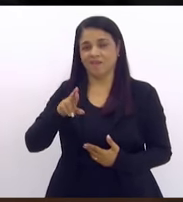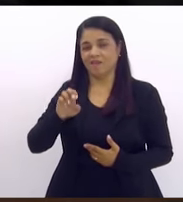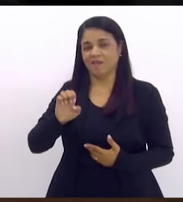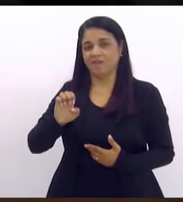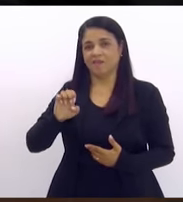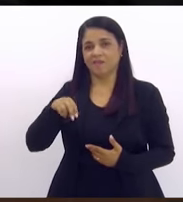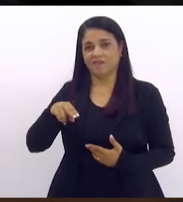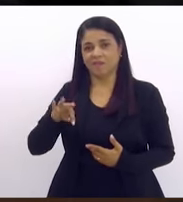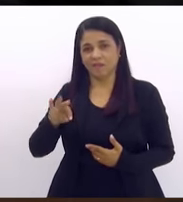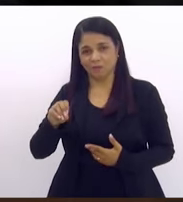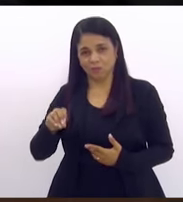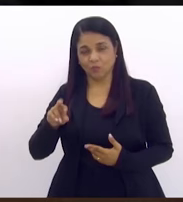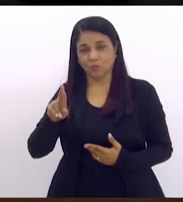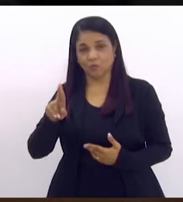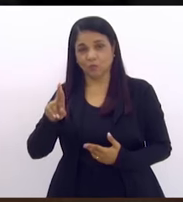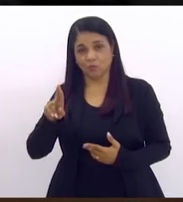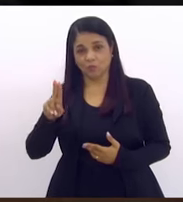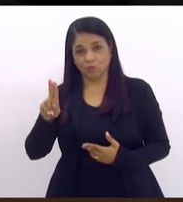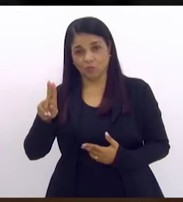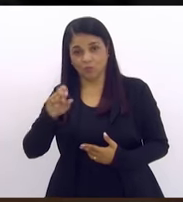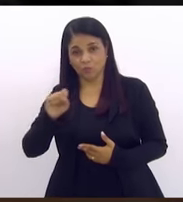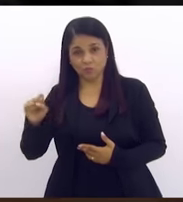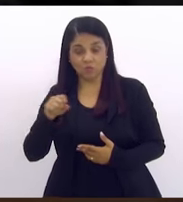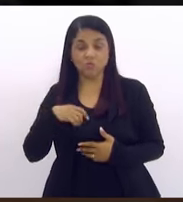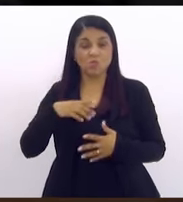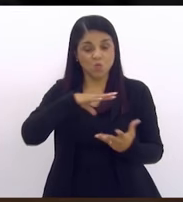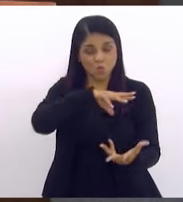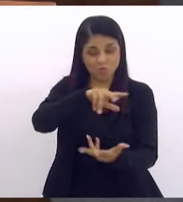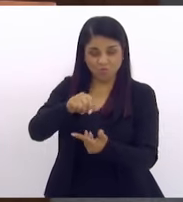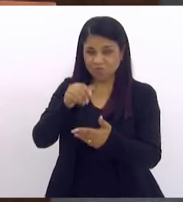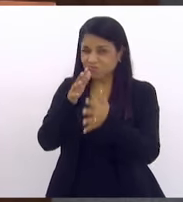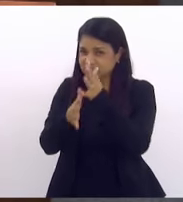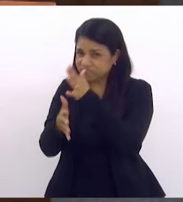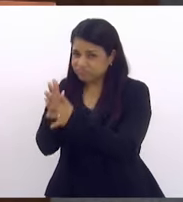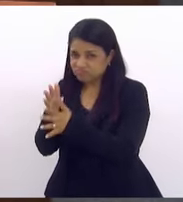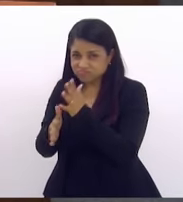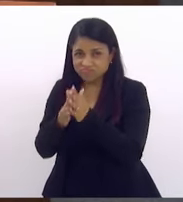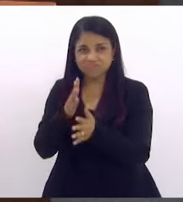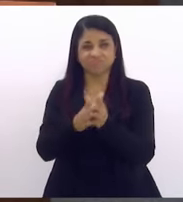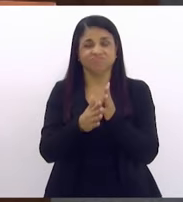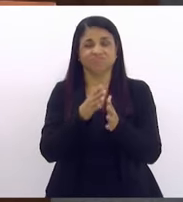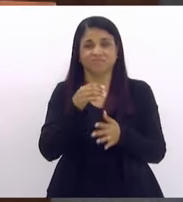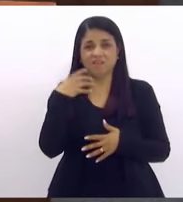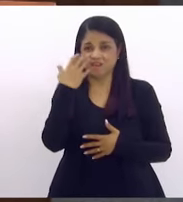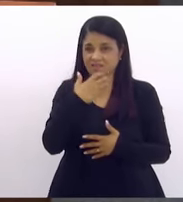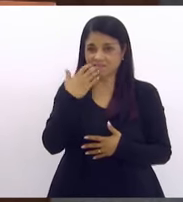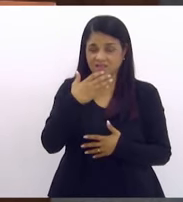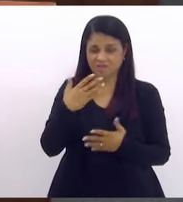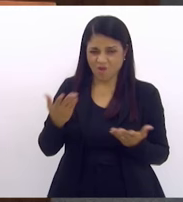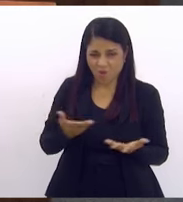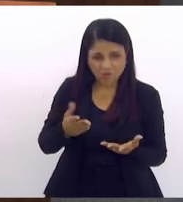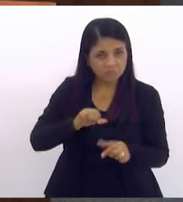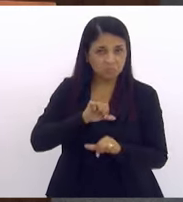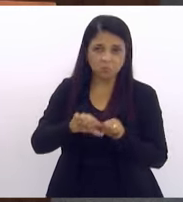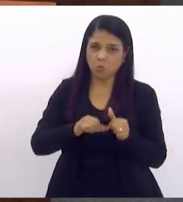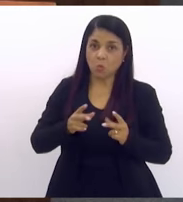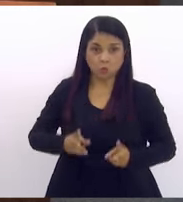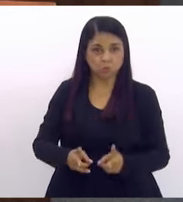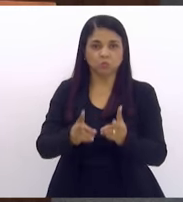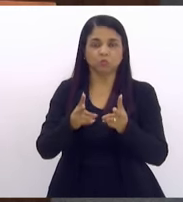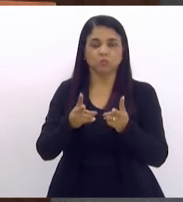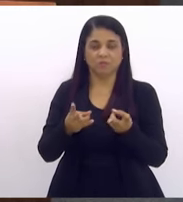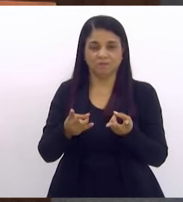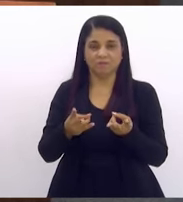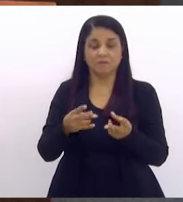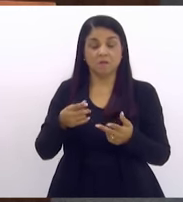80 dizia que o Mundo Anda Tão Complicado isso não parece ter mudado nos dias atuais e a meu sentir